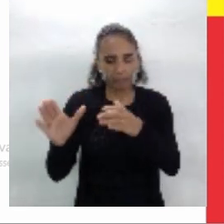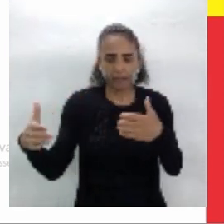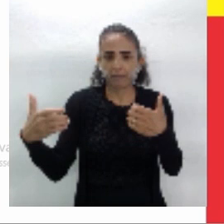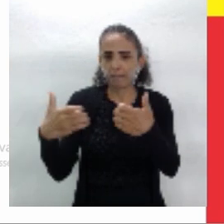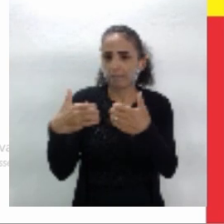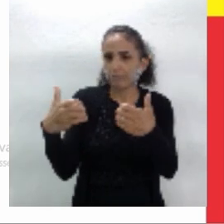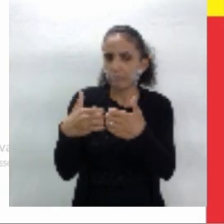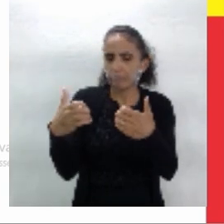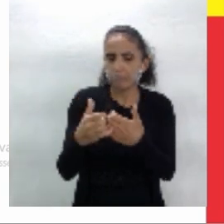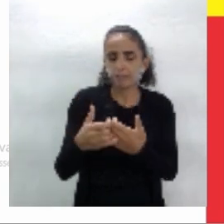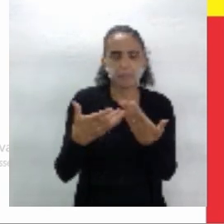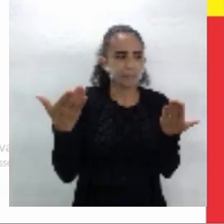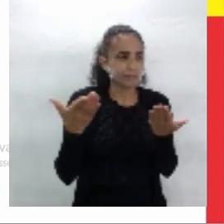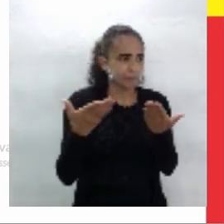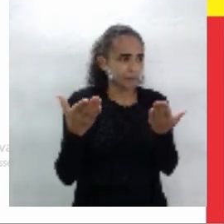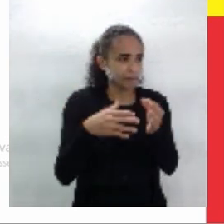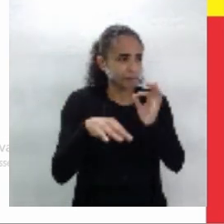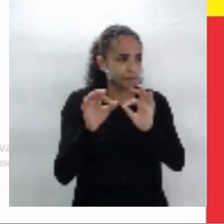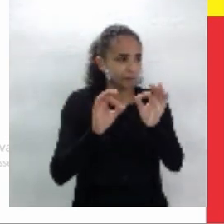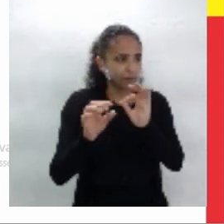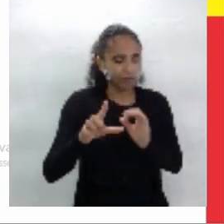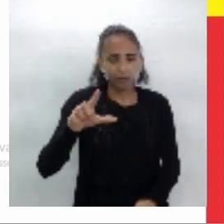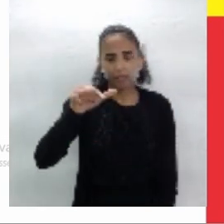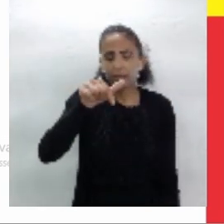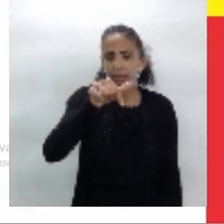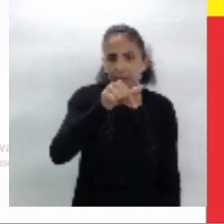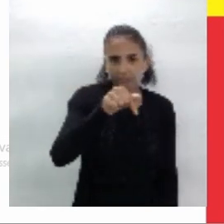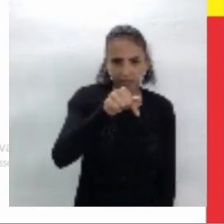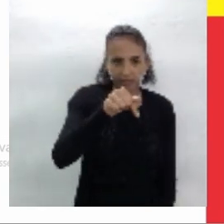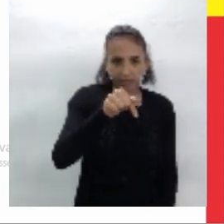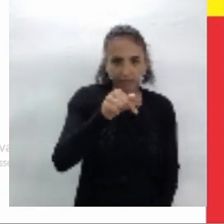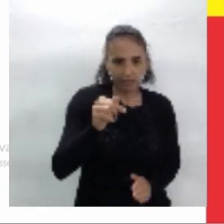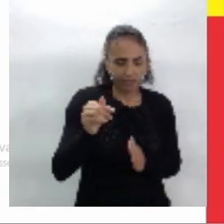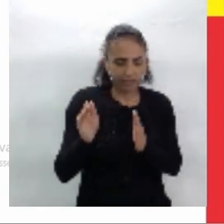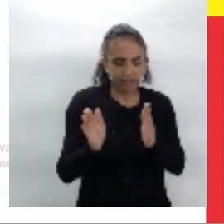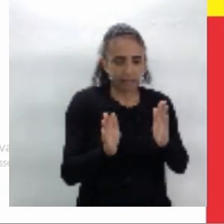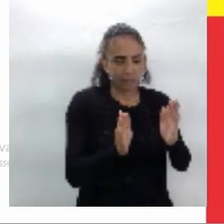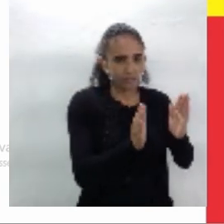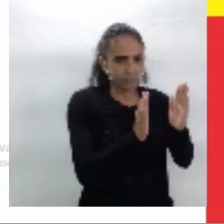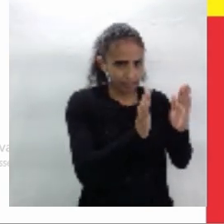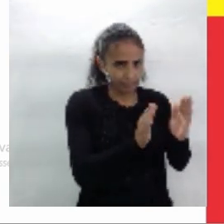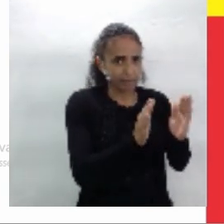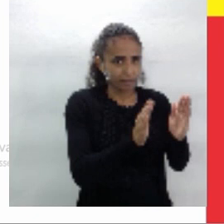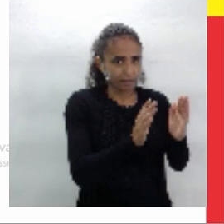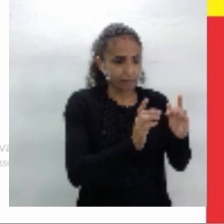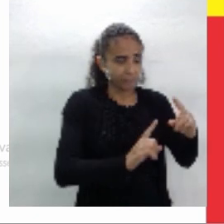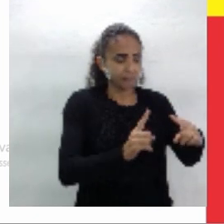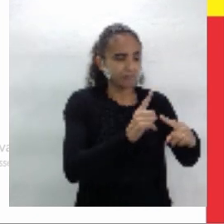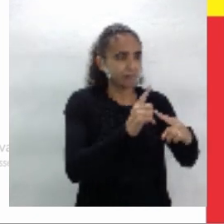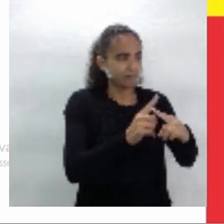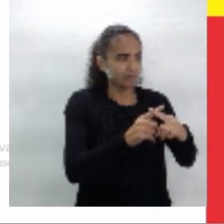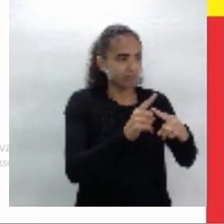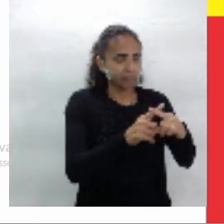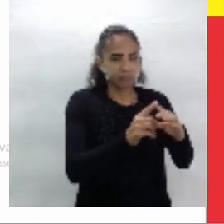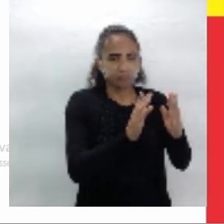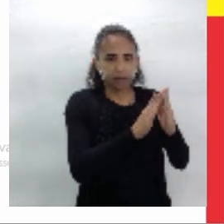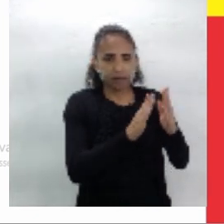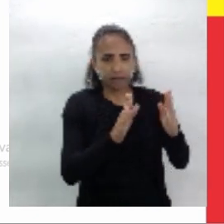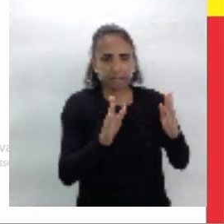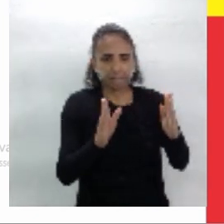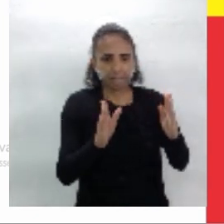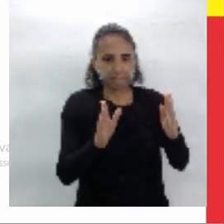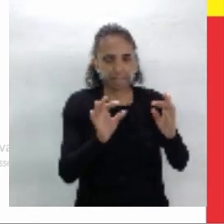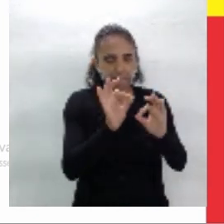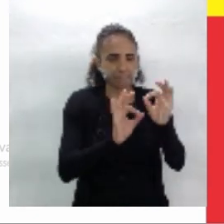perto. Agora a gente vai pegar esse 7 e vai colocar ele separado, vezes, vai botar esse número 1